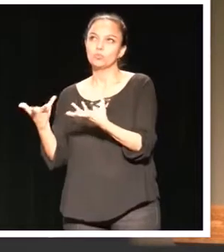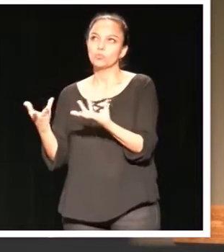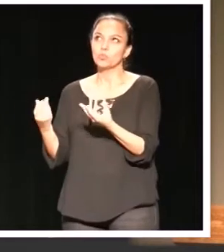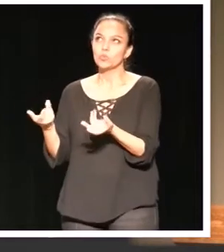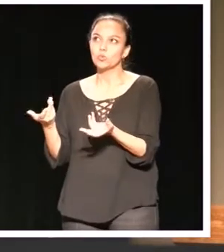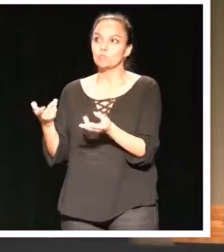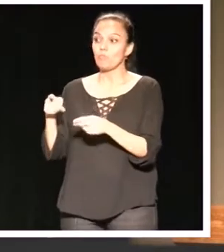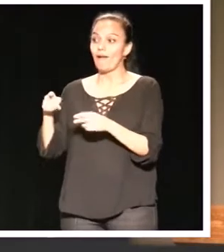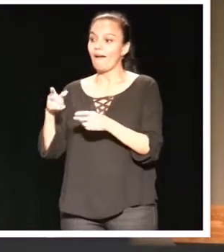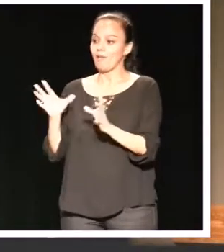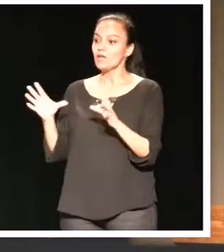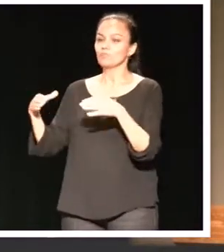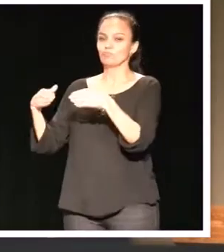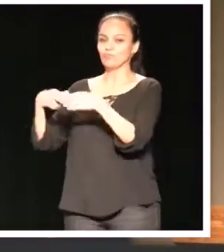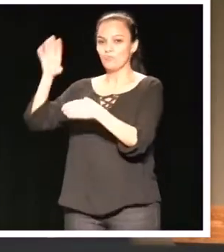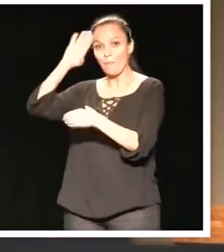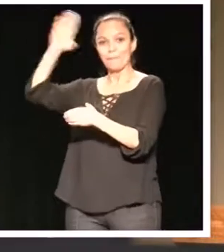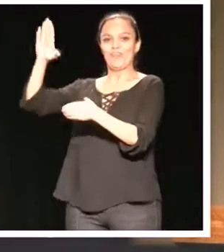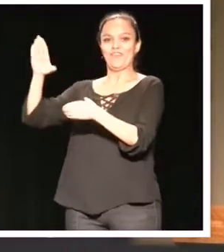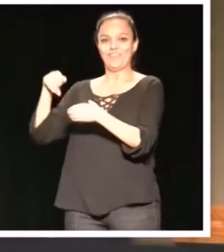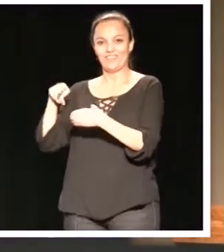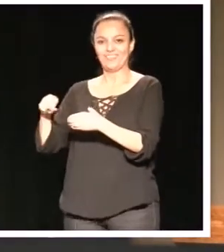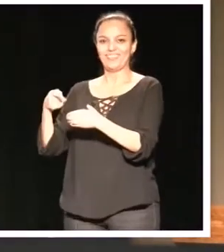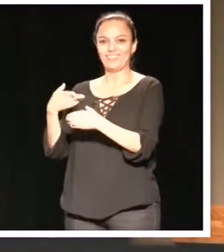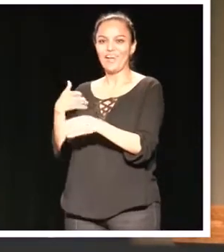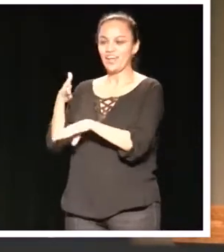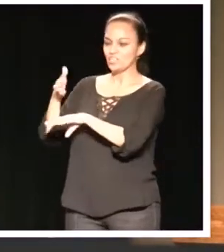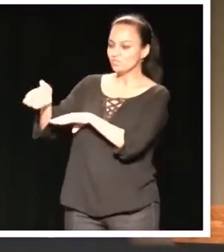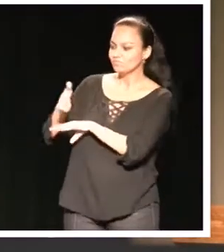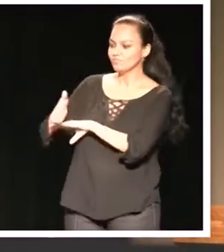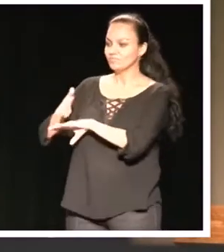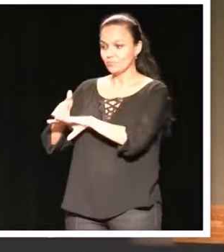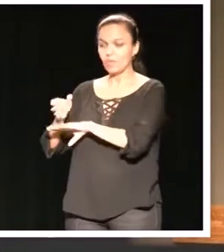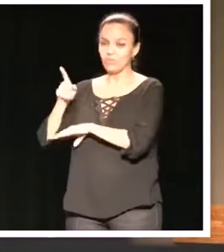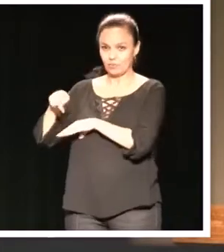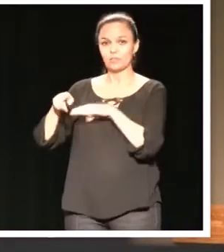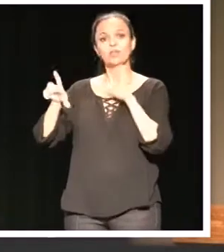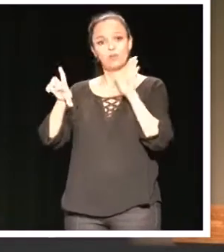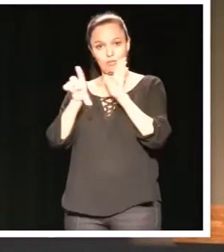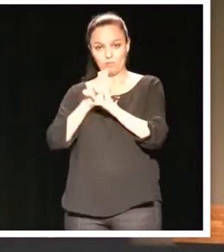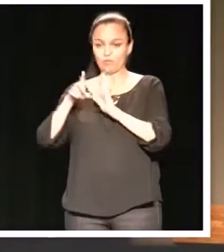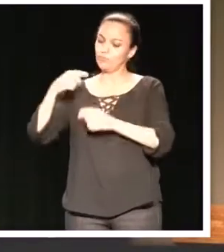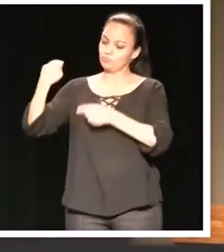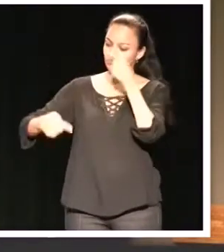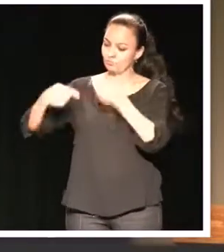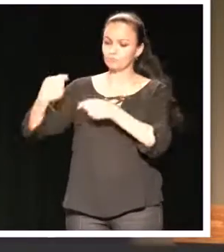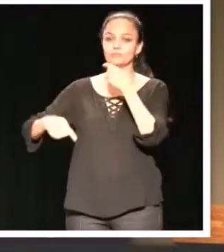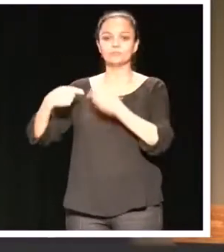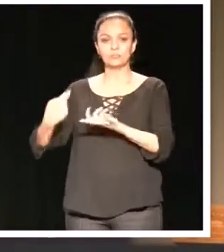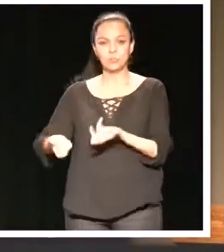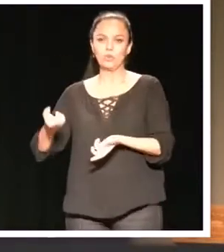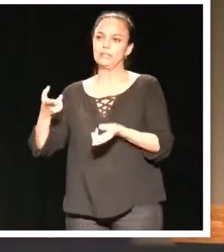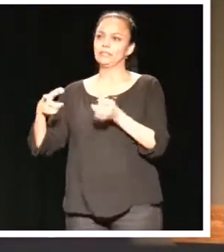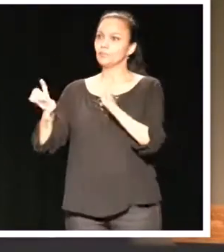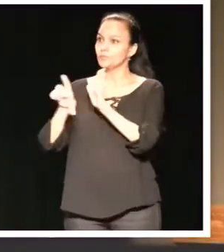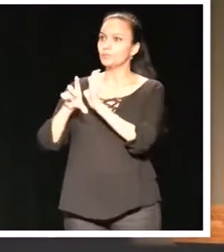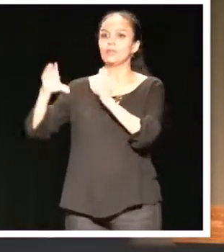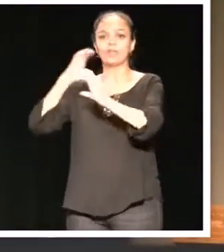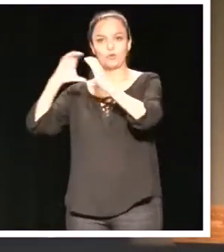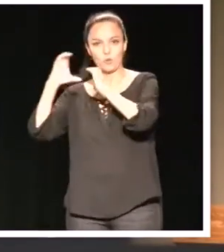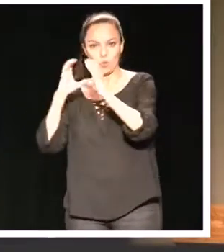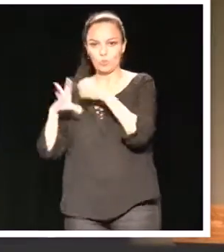de prioritários, etc. Mas são políticas de tipo social e cultural. Meios de comunicação está incluído